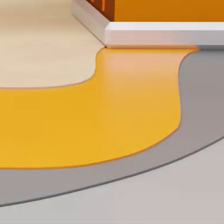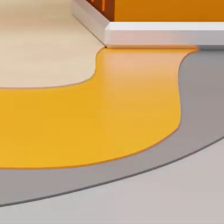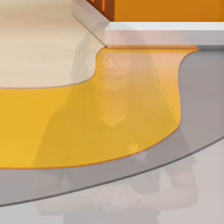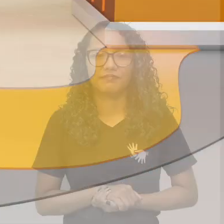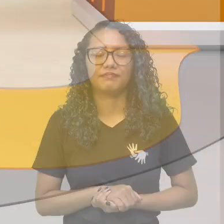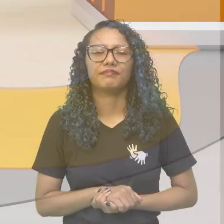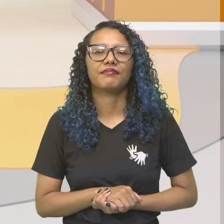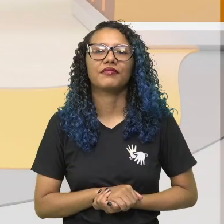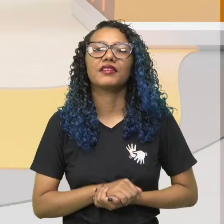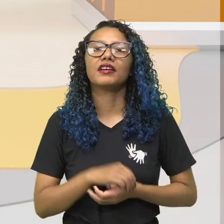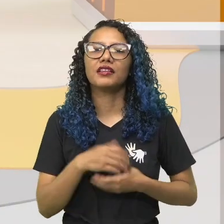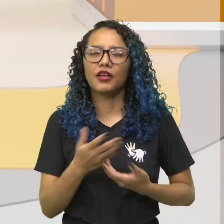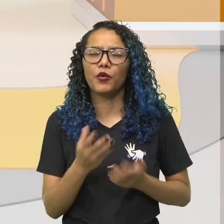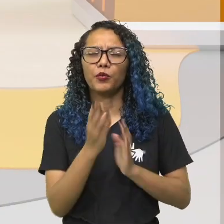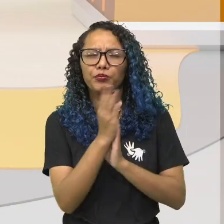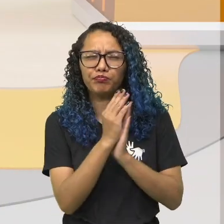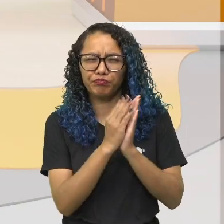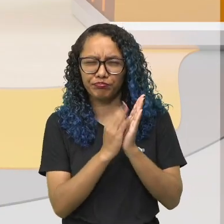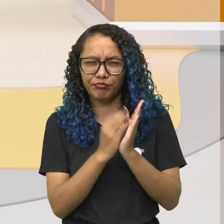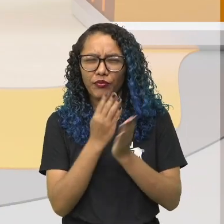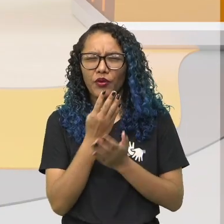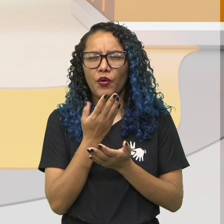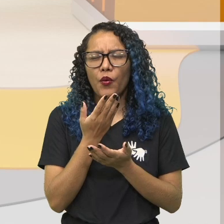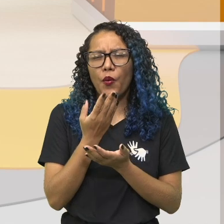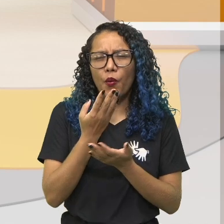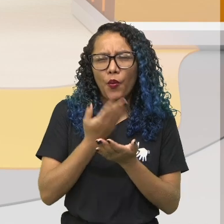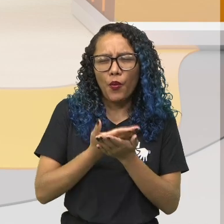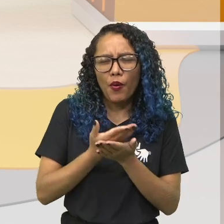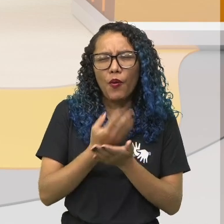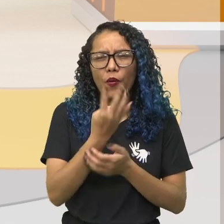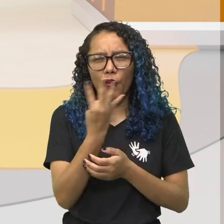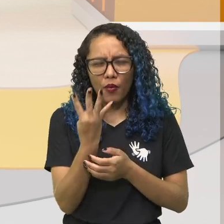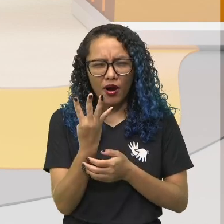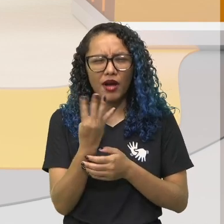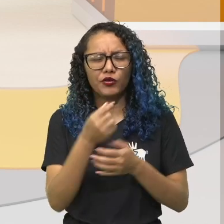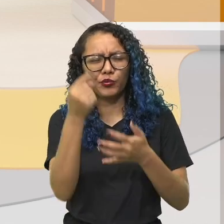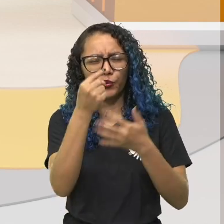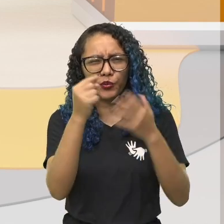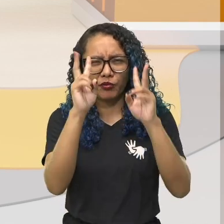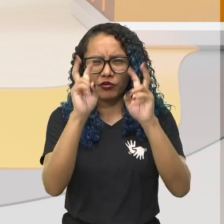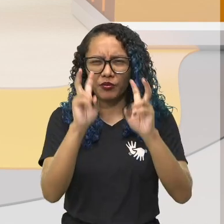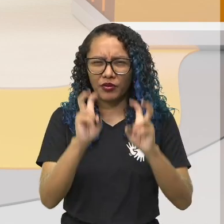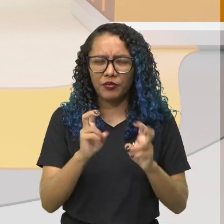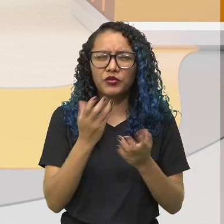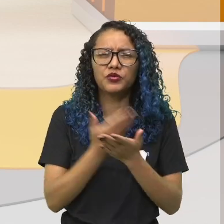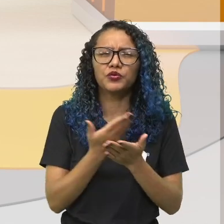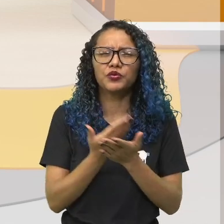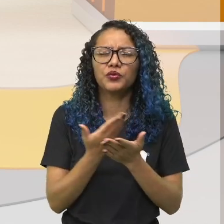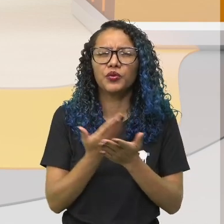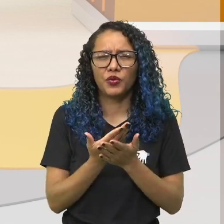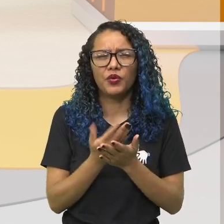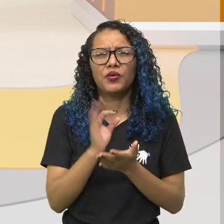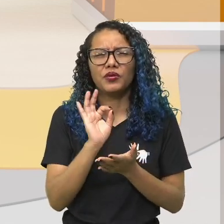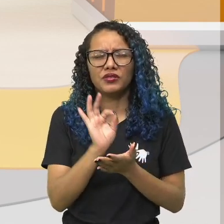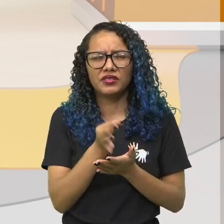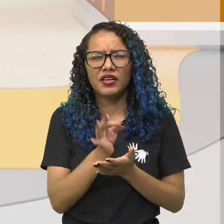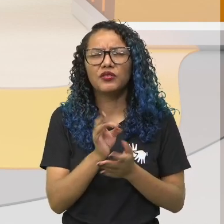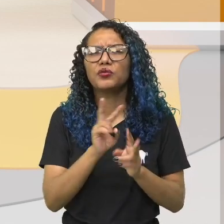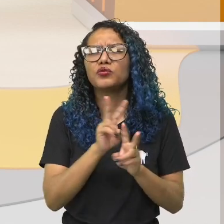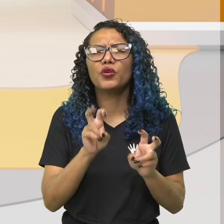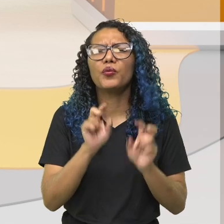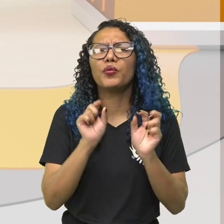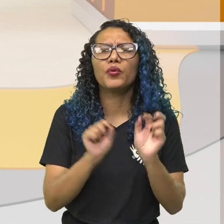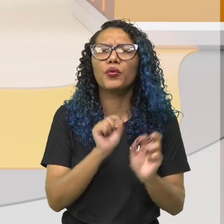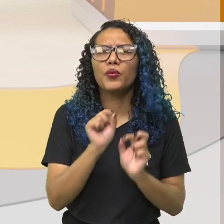Pessoal, ao longo da unidade 4, ao longo de todas as aulas de geografia aqui no 7º ano, nós estudamos, né, vocês verificaram sobre